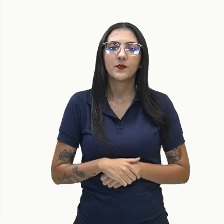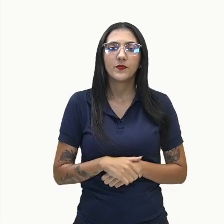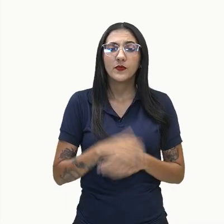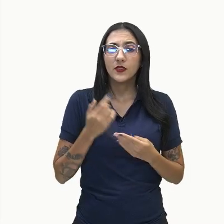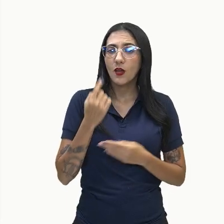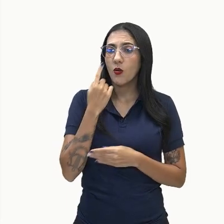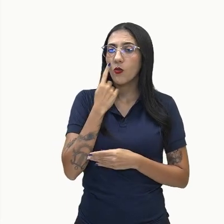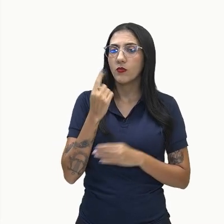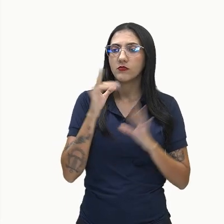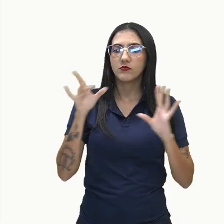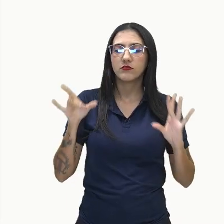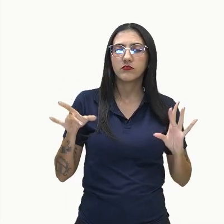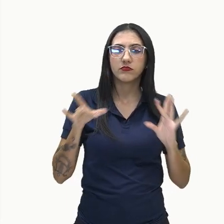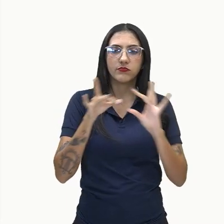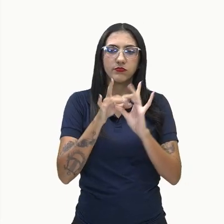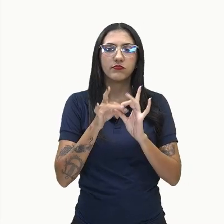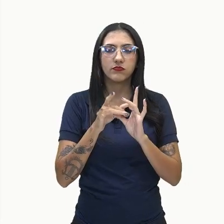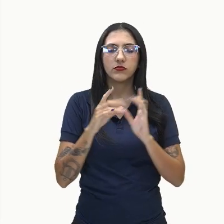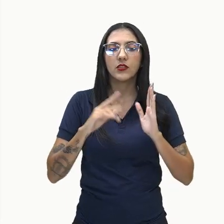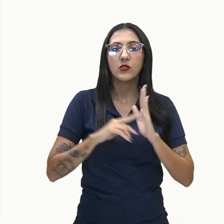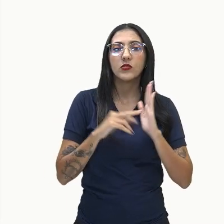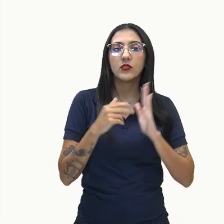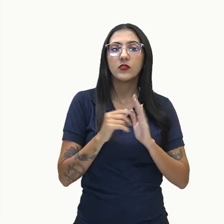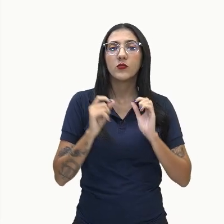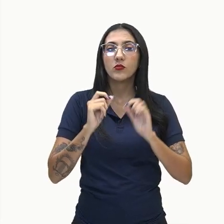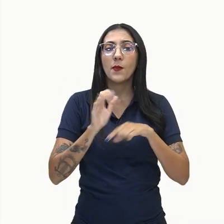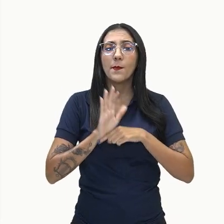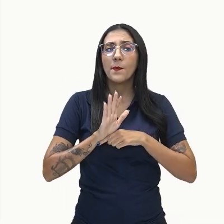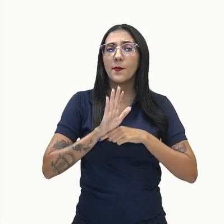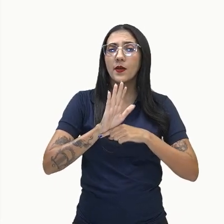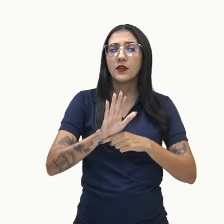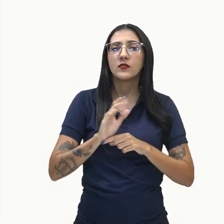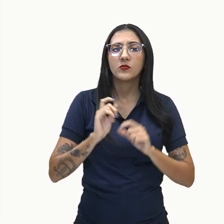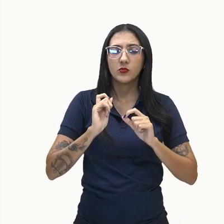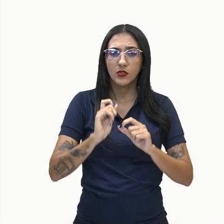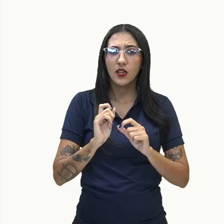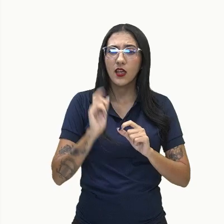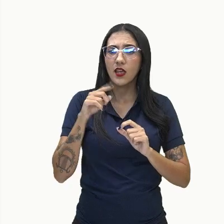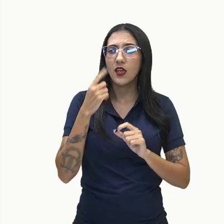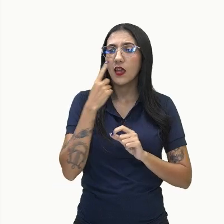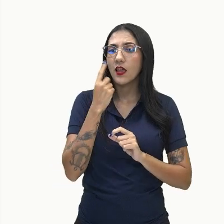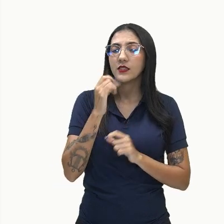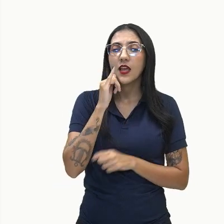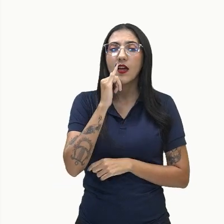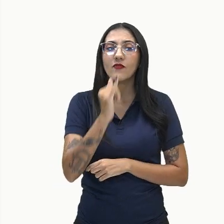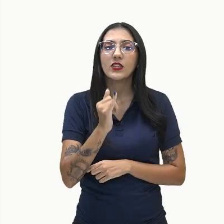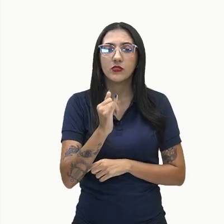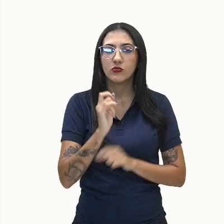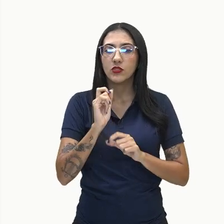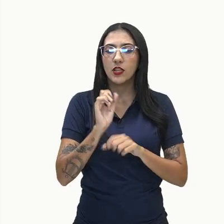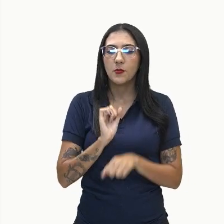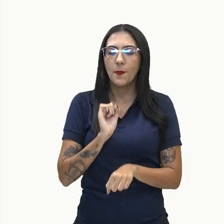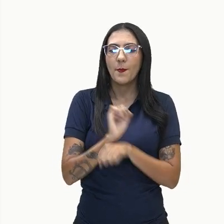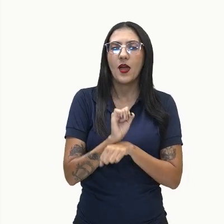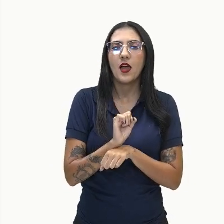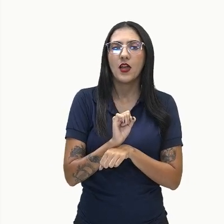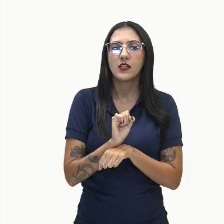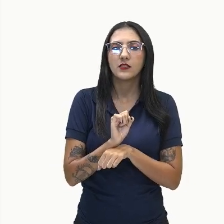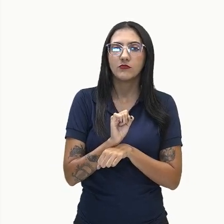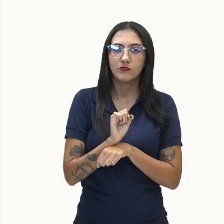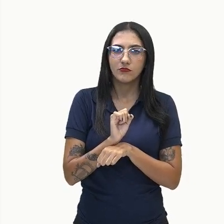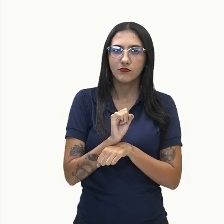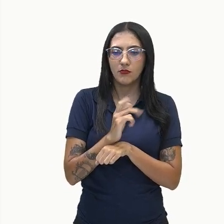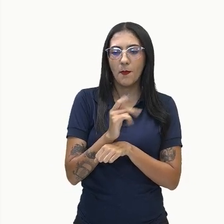isso aqui simboliza, representa esta mensagem de pare, não